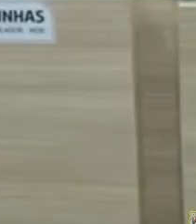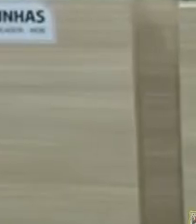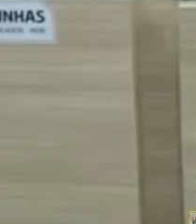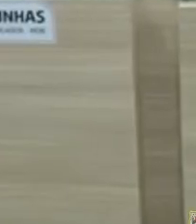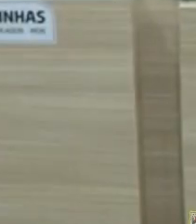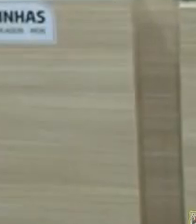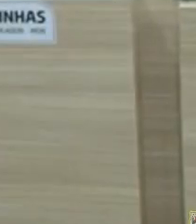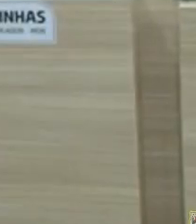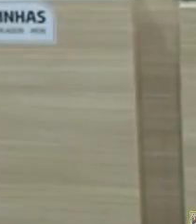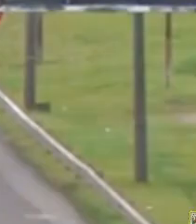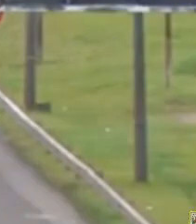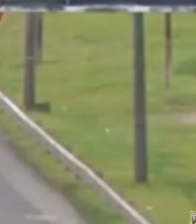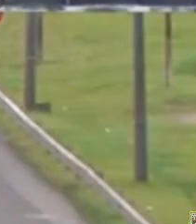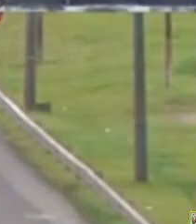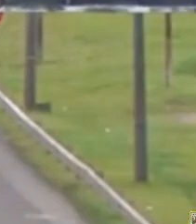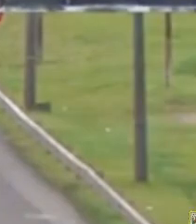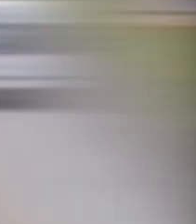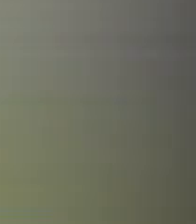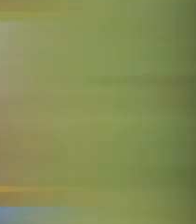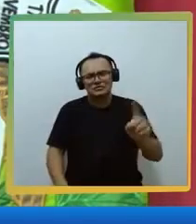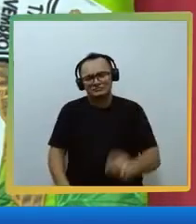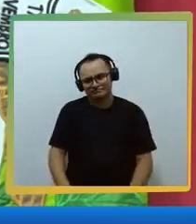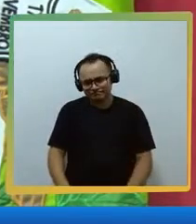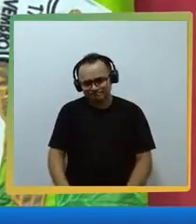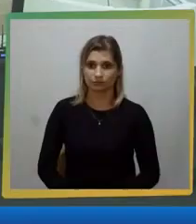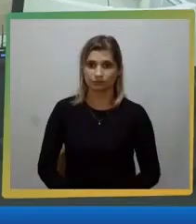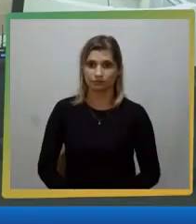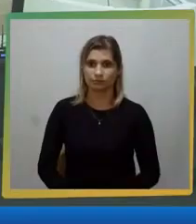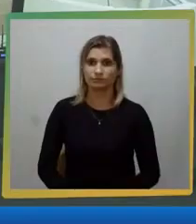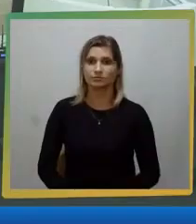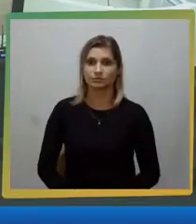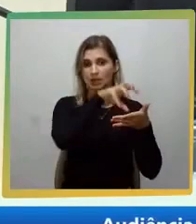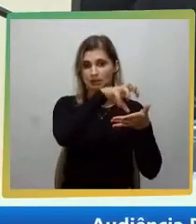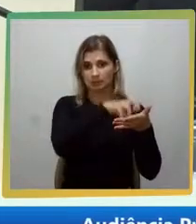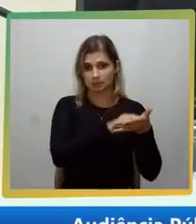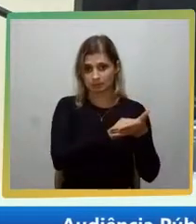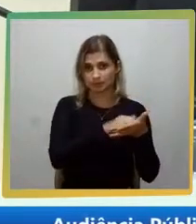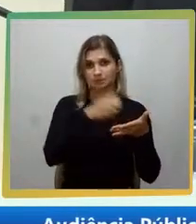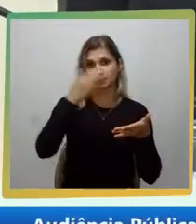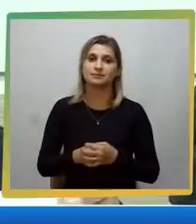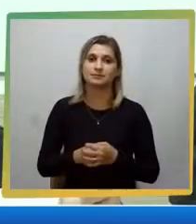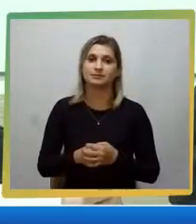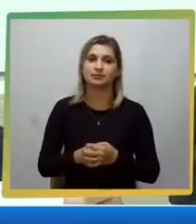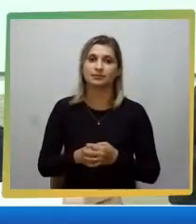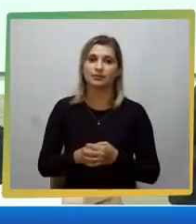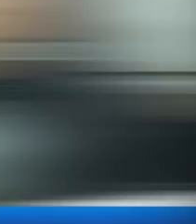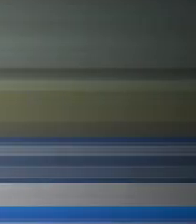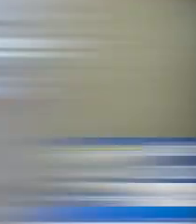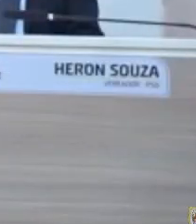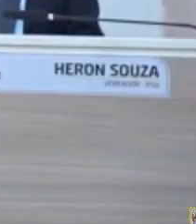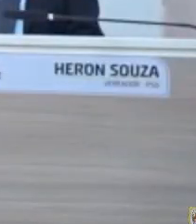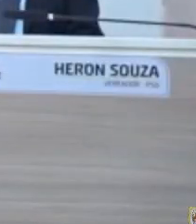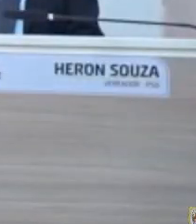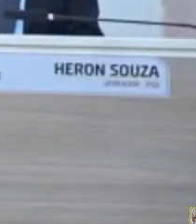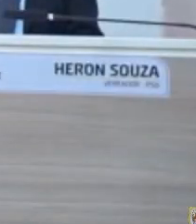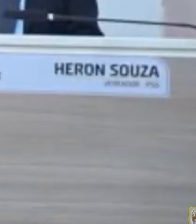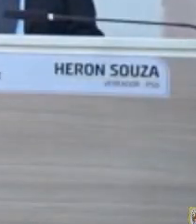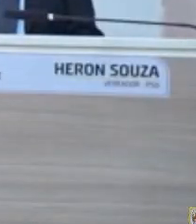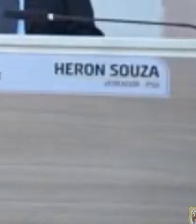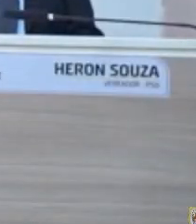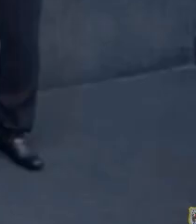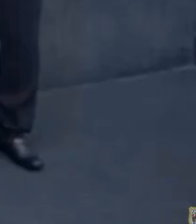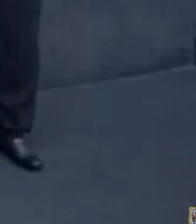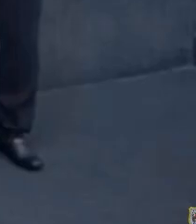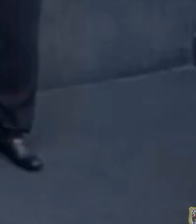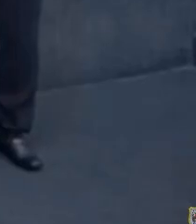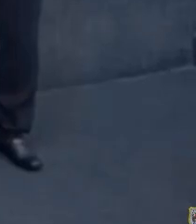a duplicação da BR-116 e o Sistema de Regulação da Saúde, o SISREG. Datas